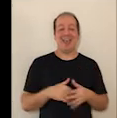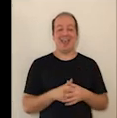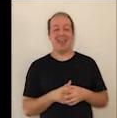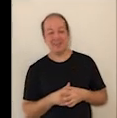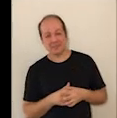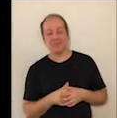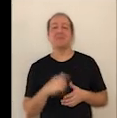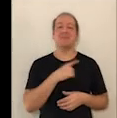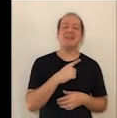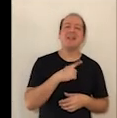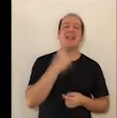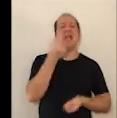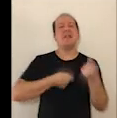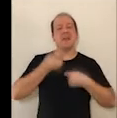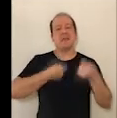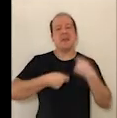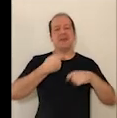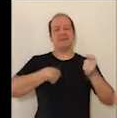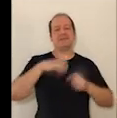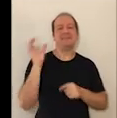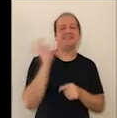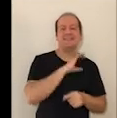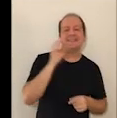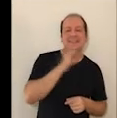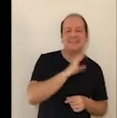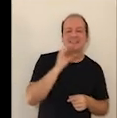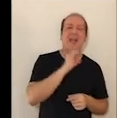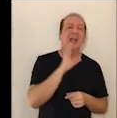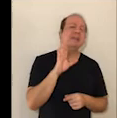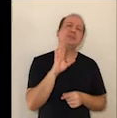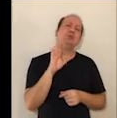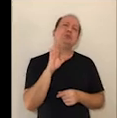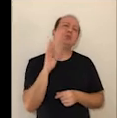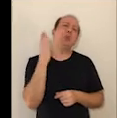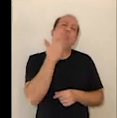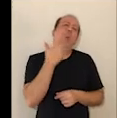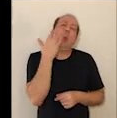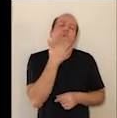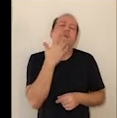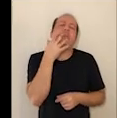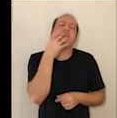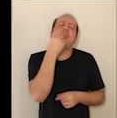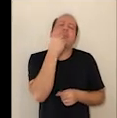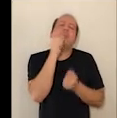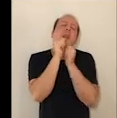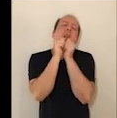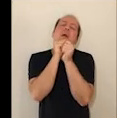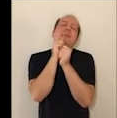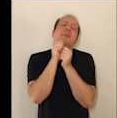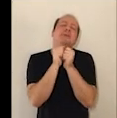Infelizmente, eu tenho negócios urgentes e não tão doces quanto os teus